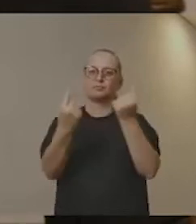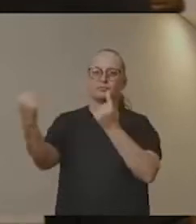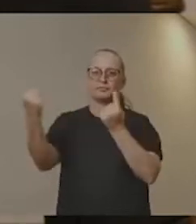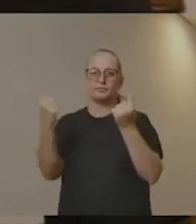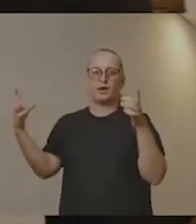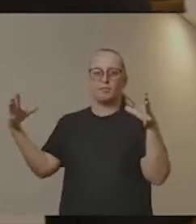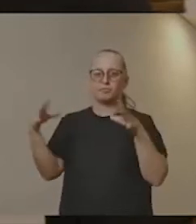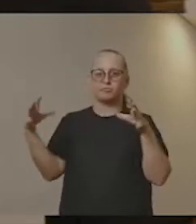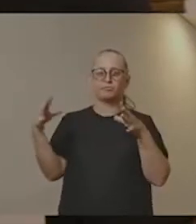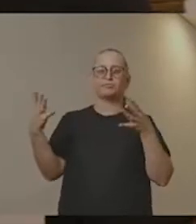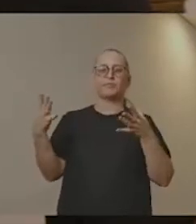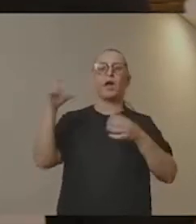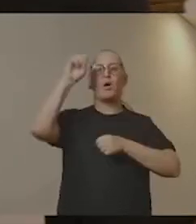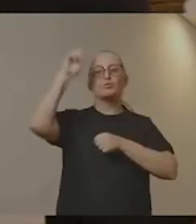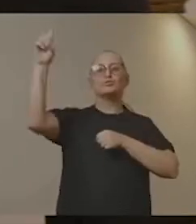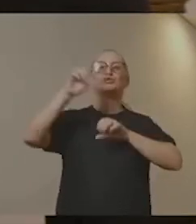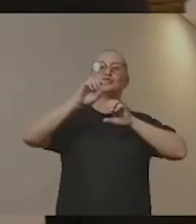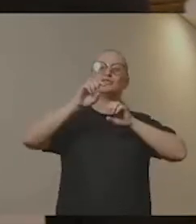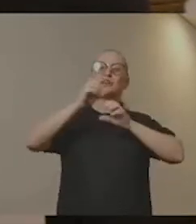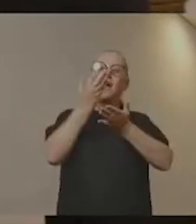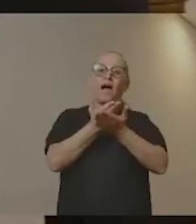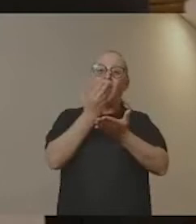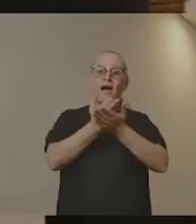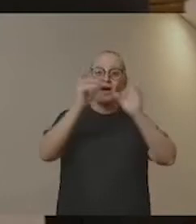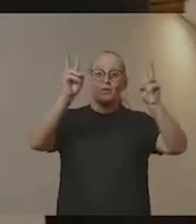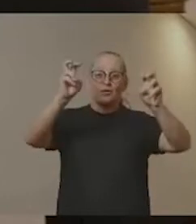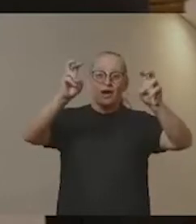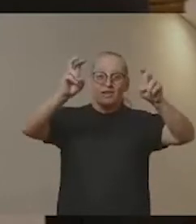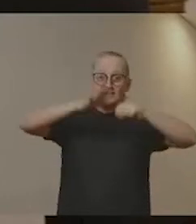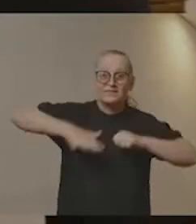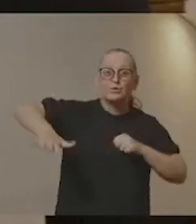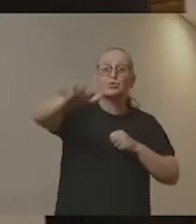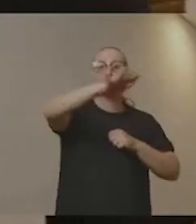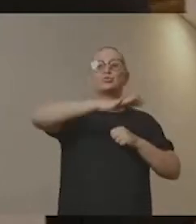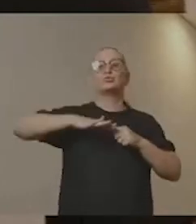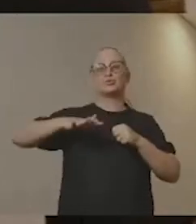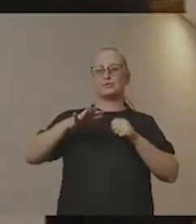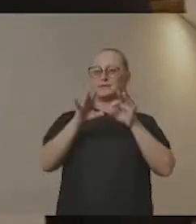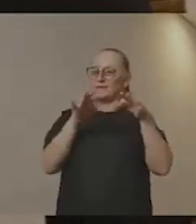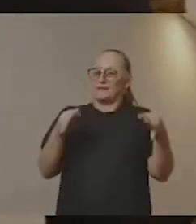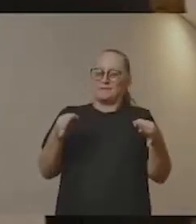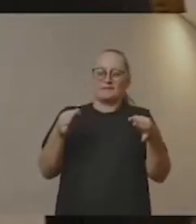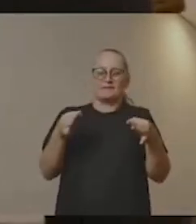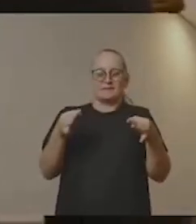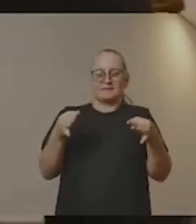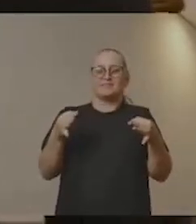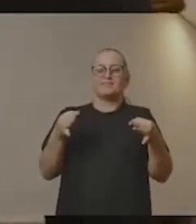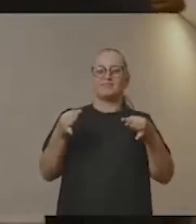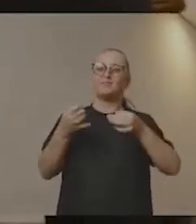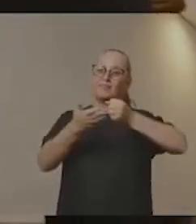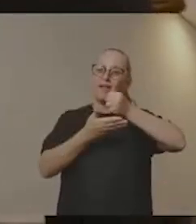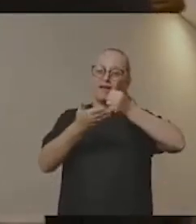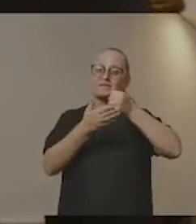inteira. É simples, é uma coisa muito simples, mas é notável que nessa aula, o jeito que foi engajado,